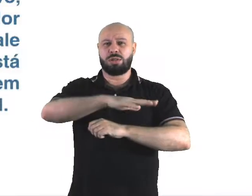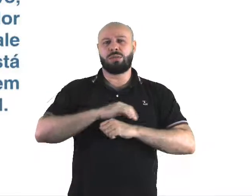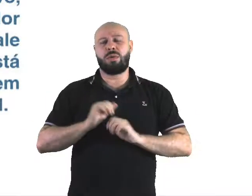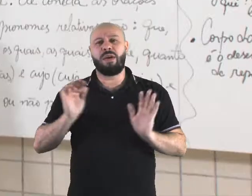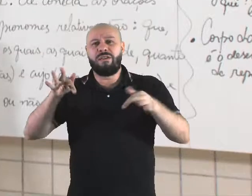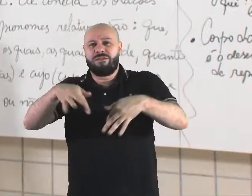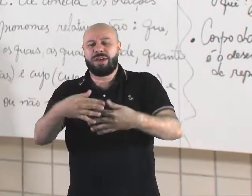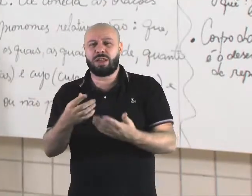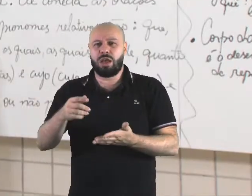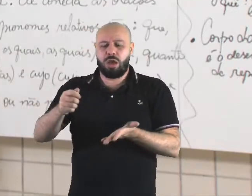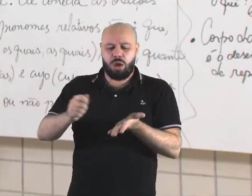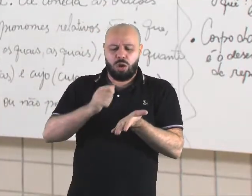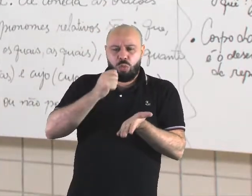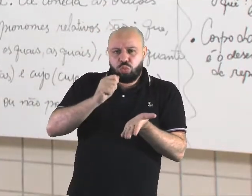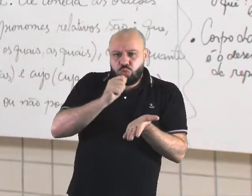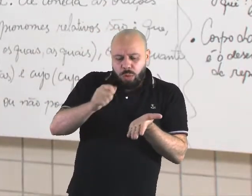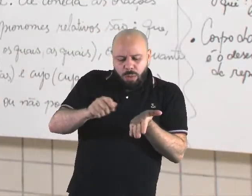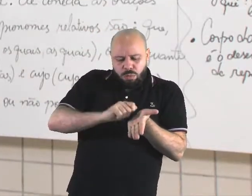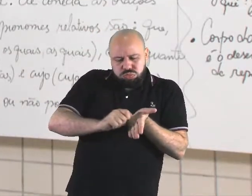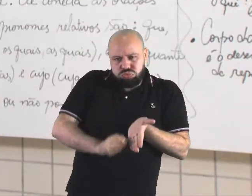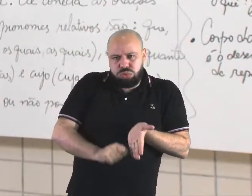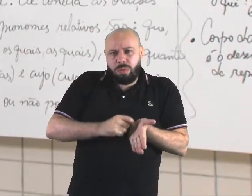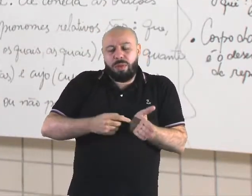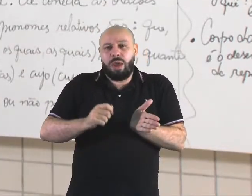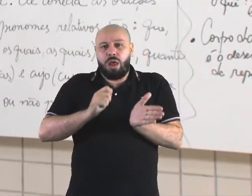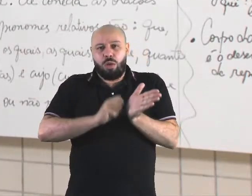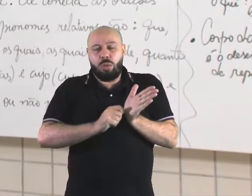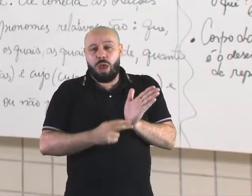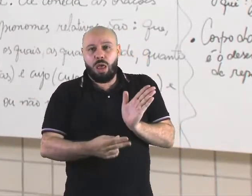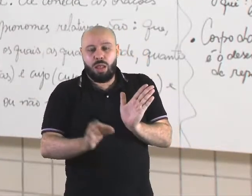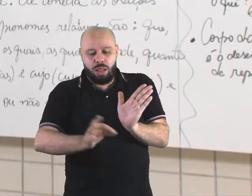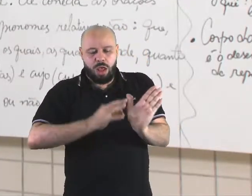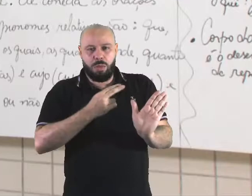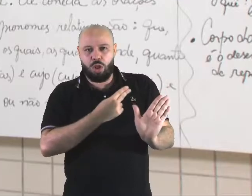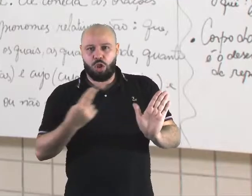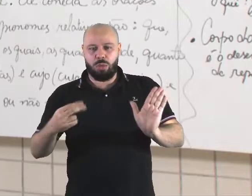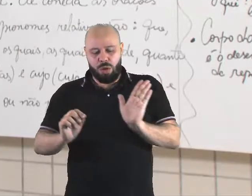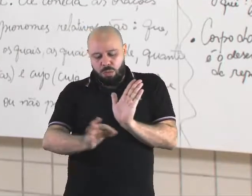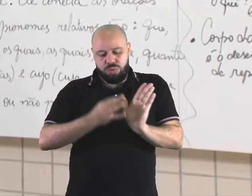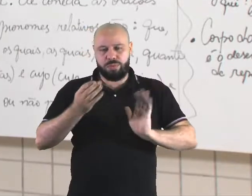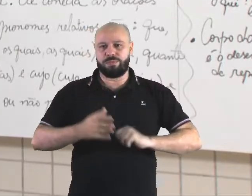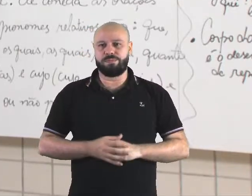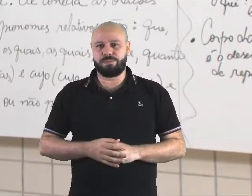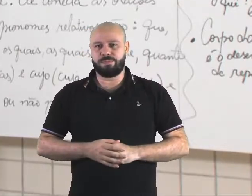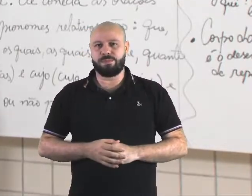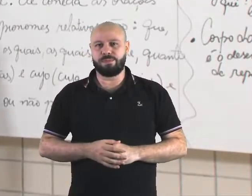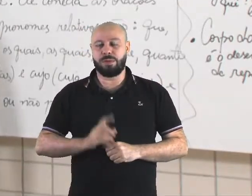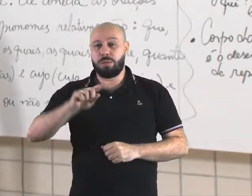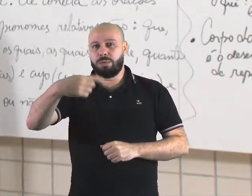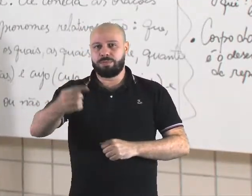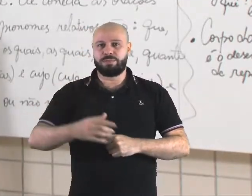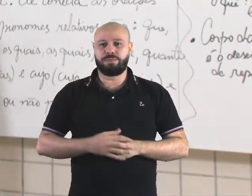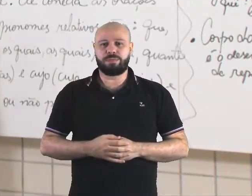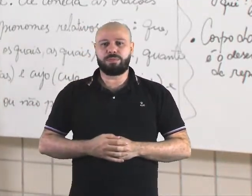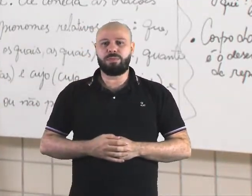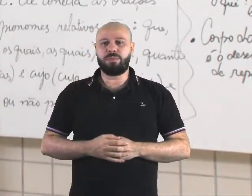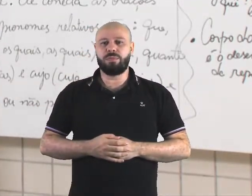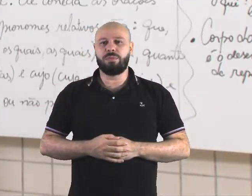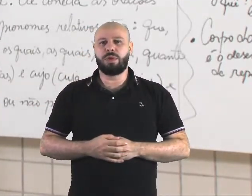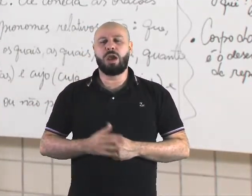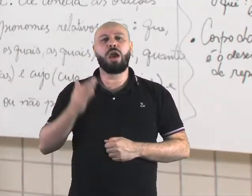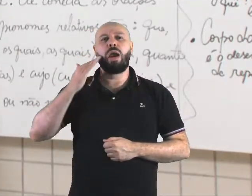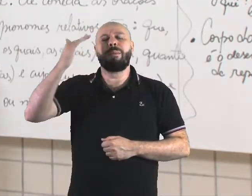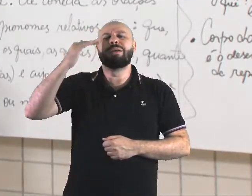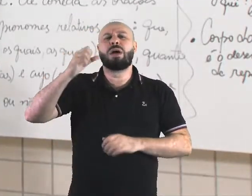da sua reportagem, o repórter assina o seu texto, a sua reportagem. Tá? Próximo. E quais são as